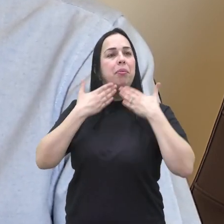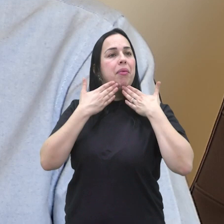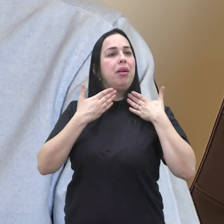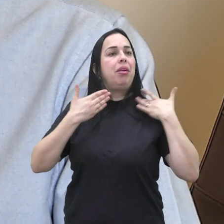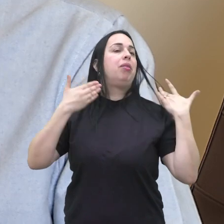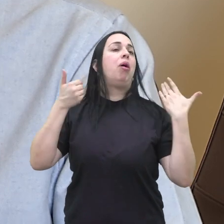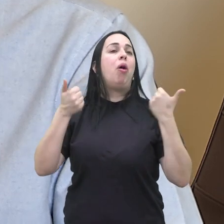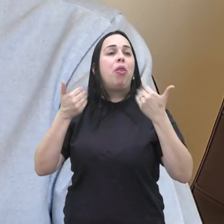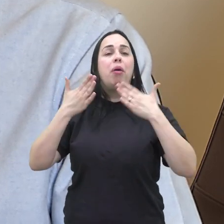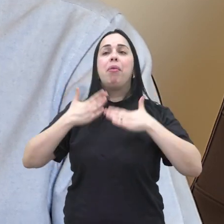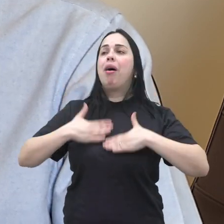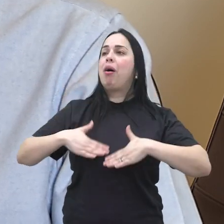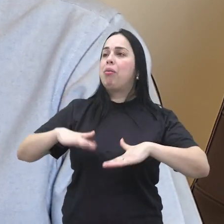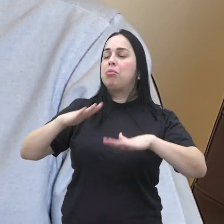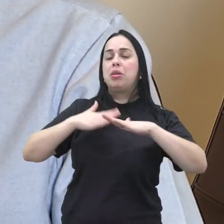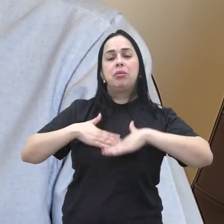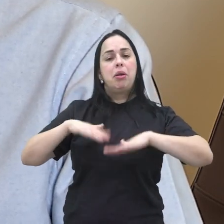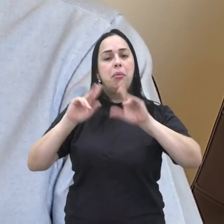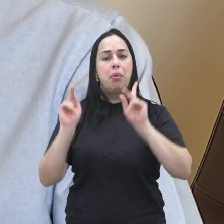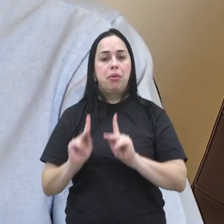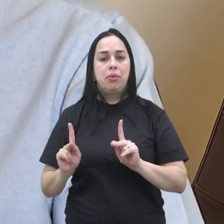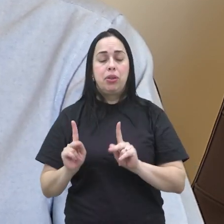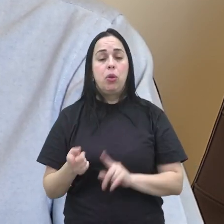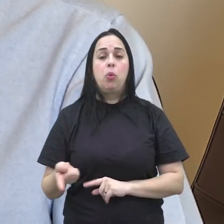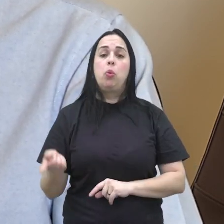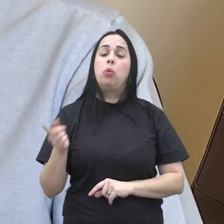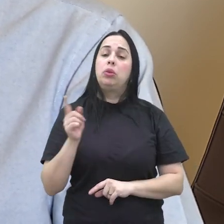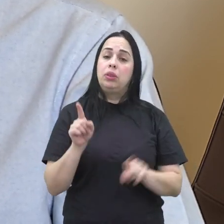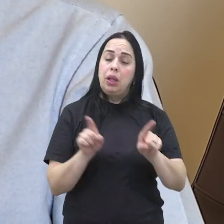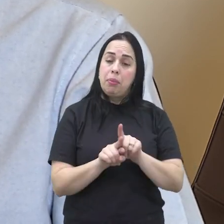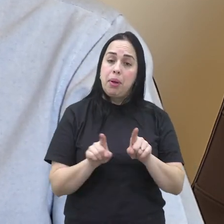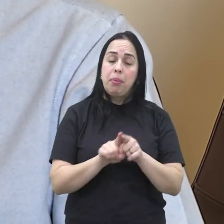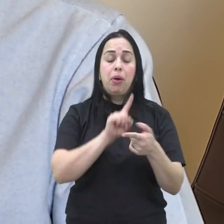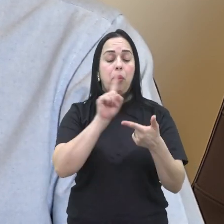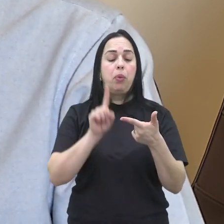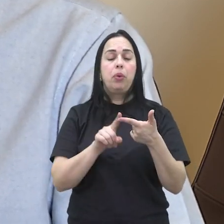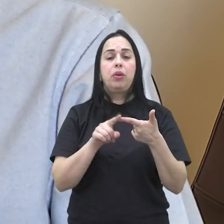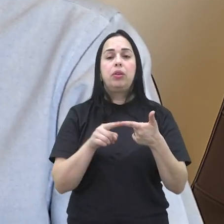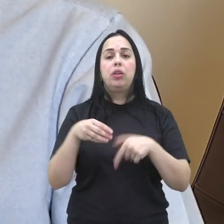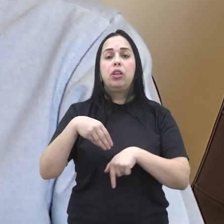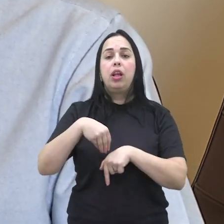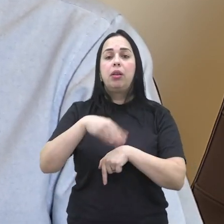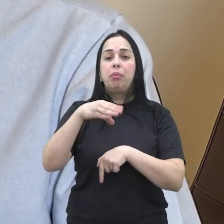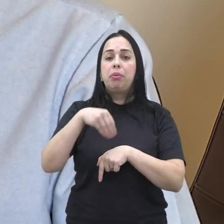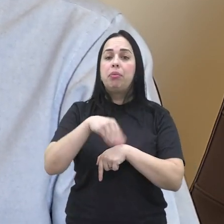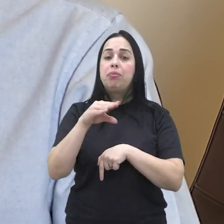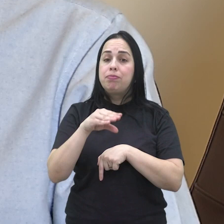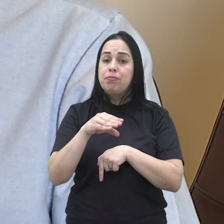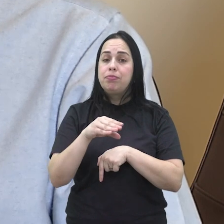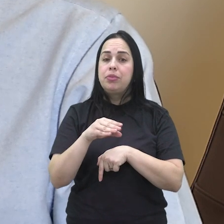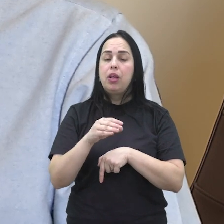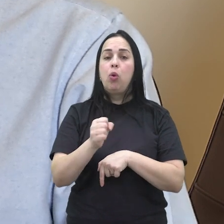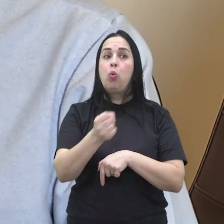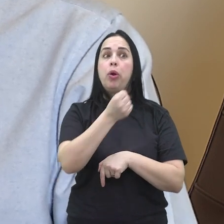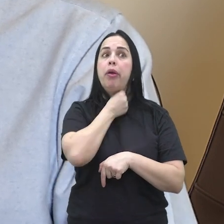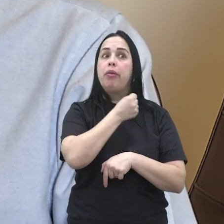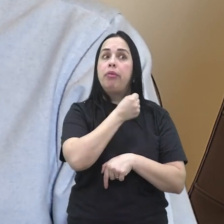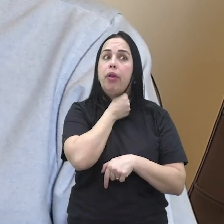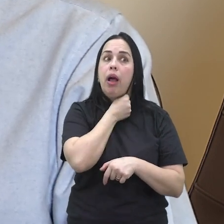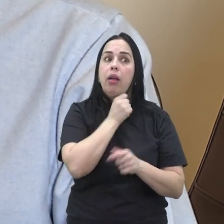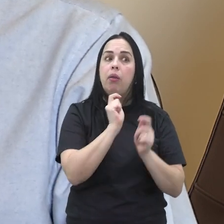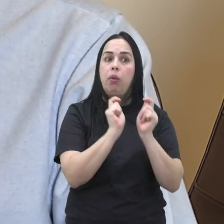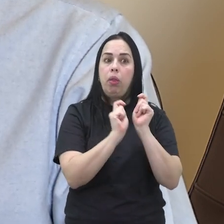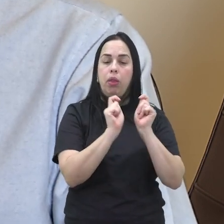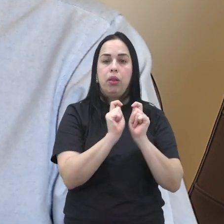endorfinas no corpo e isso faz a pessoa se sentir melhor, mais relaxada, mais tranquila. O outro aspecto é a questão